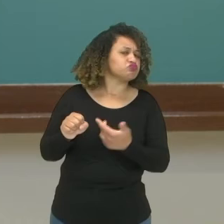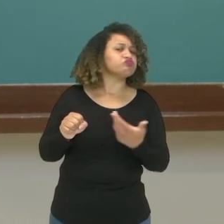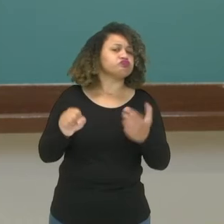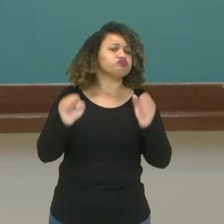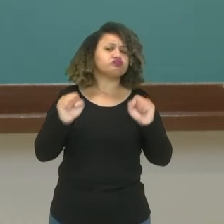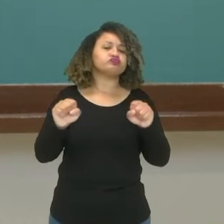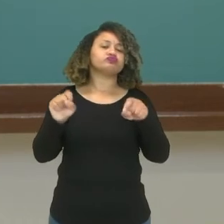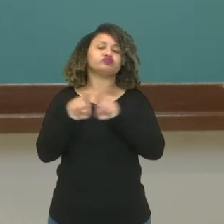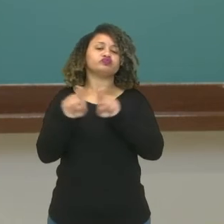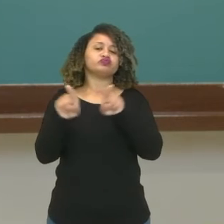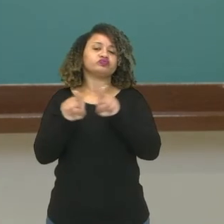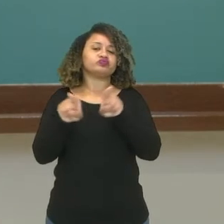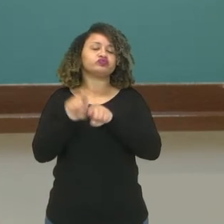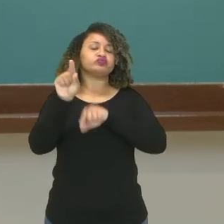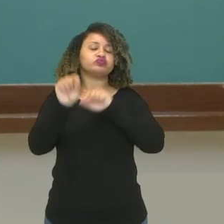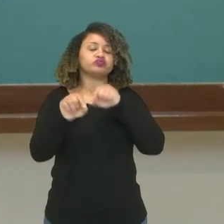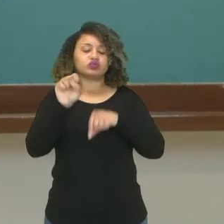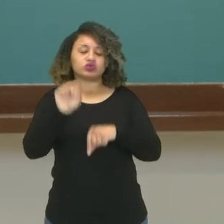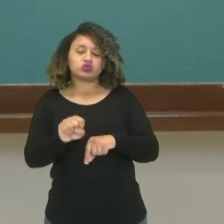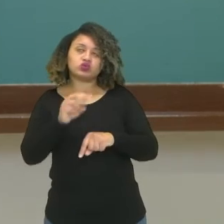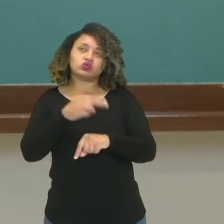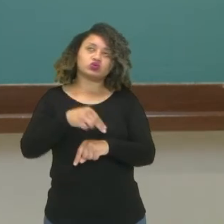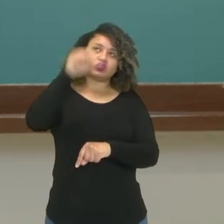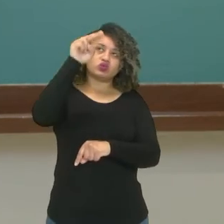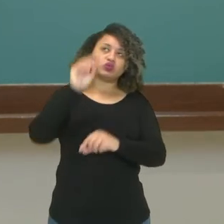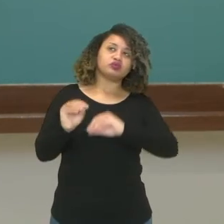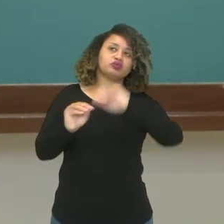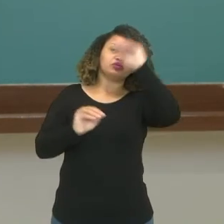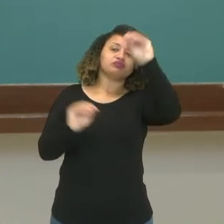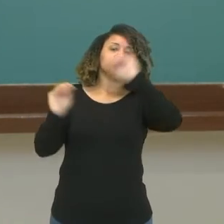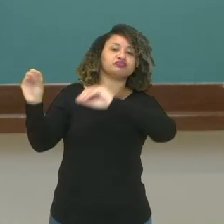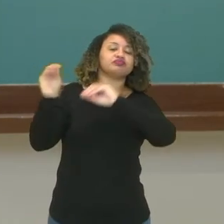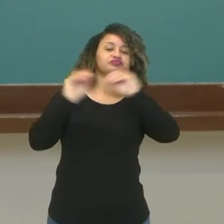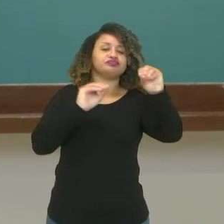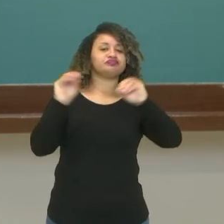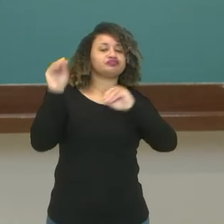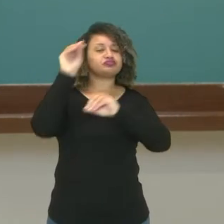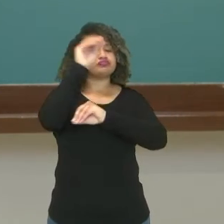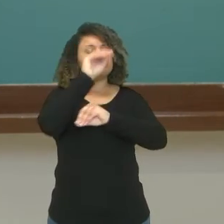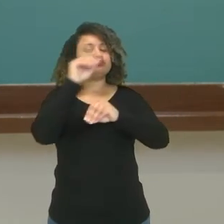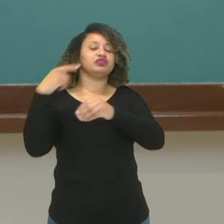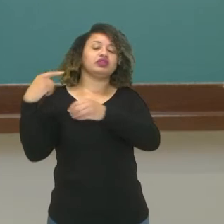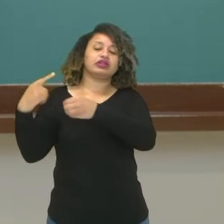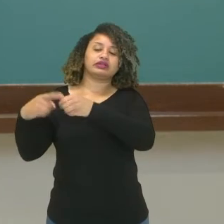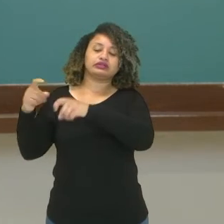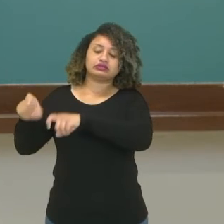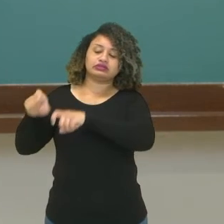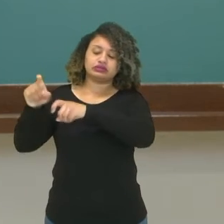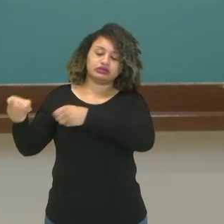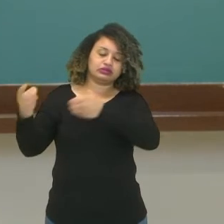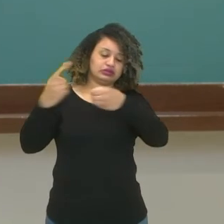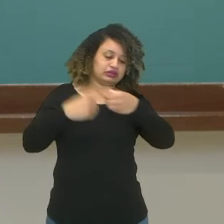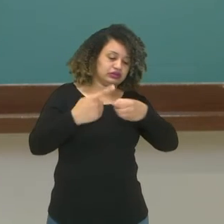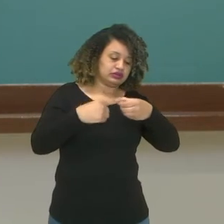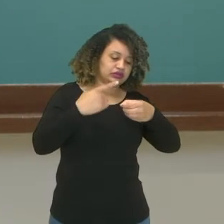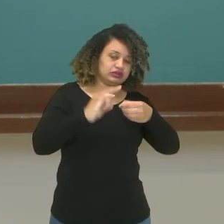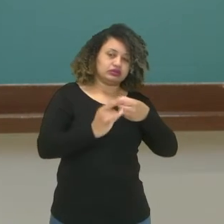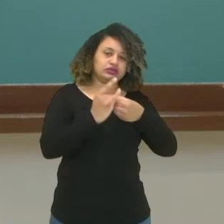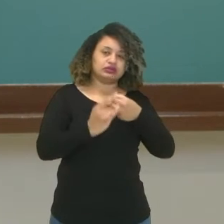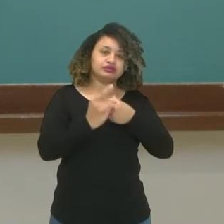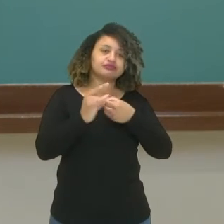Posso ir do sul para o norte, posso ir do interior para a capital, né? Do campo para a